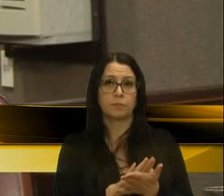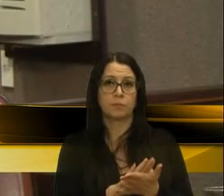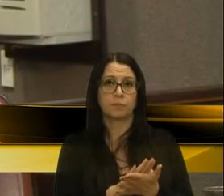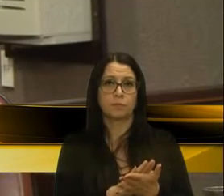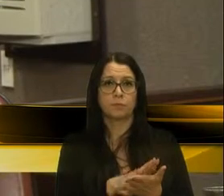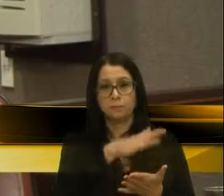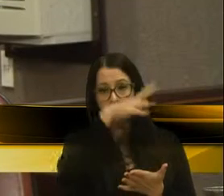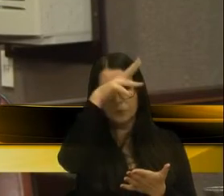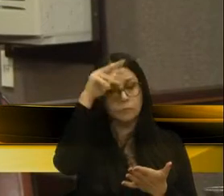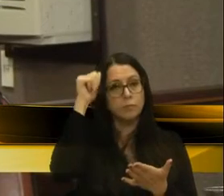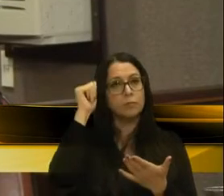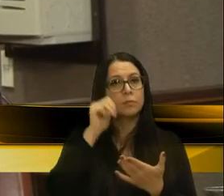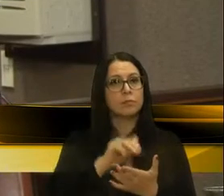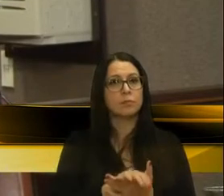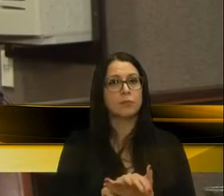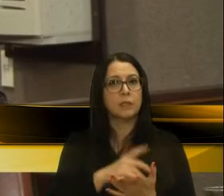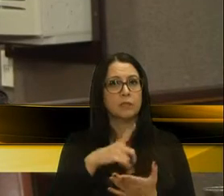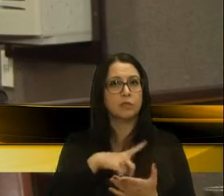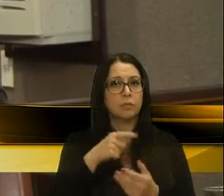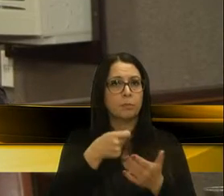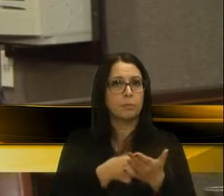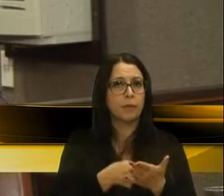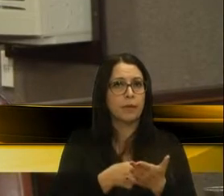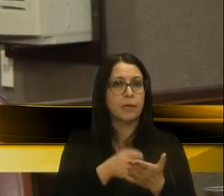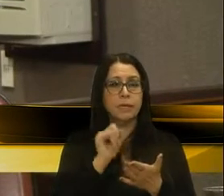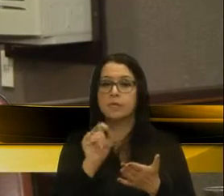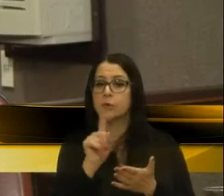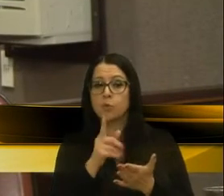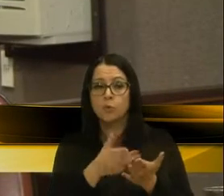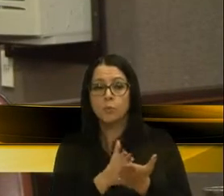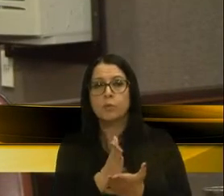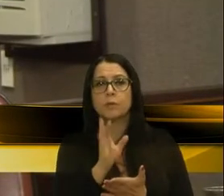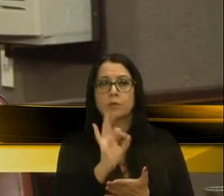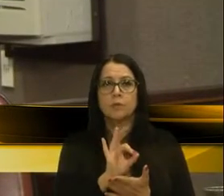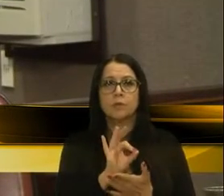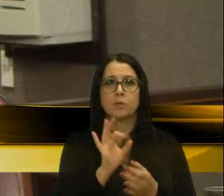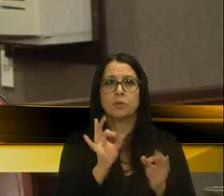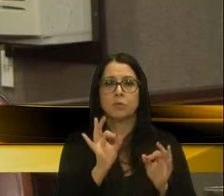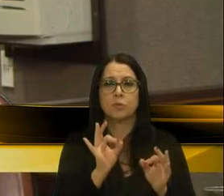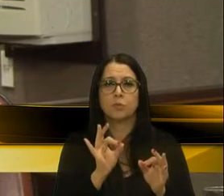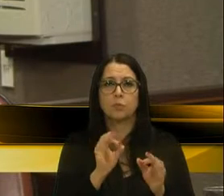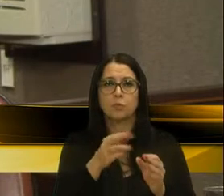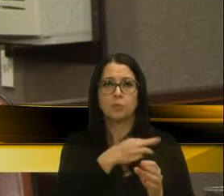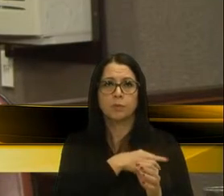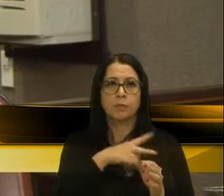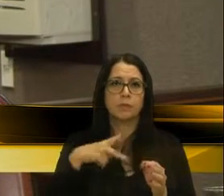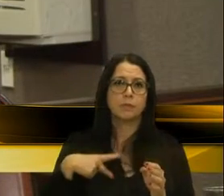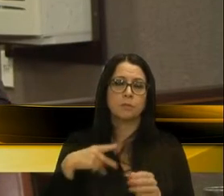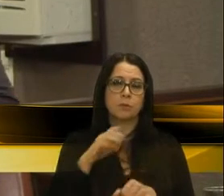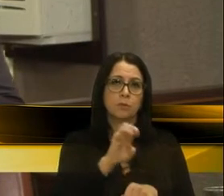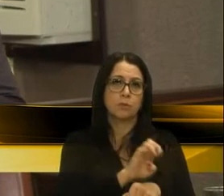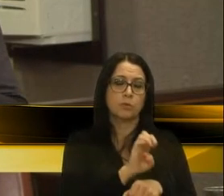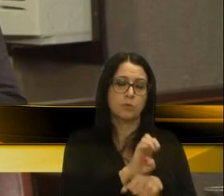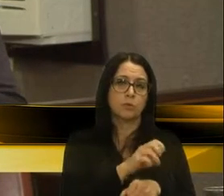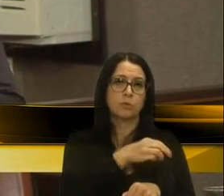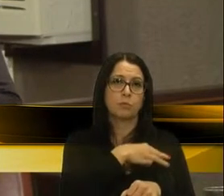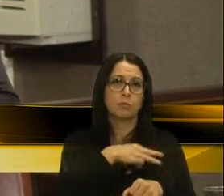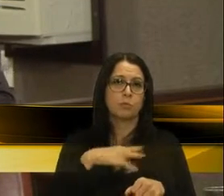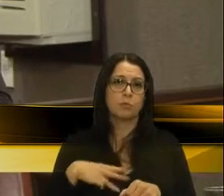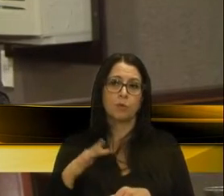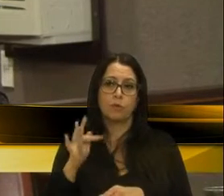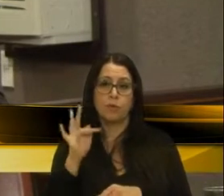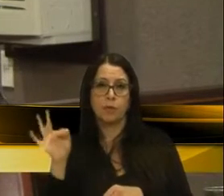a prefeitura teria que pagar caso descumprisse o acordo no Ministério Público Estadual e no Ministério